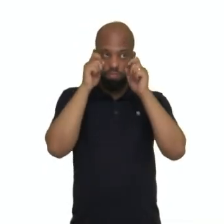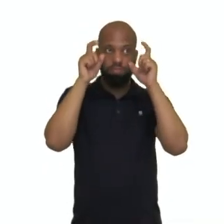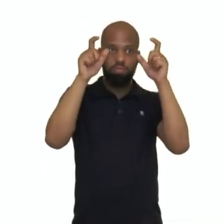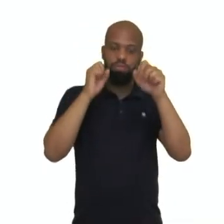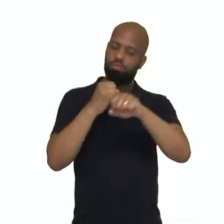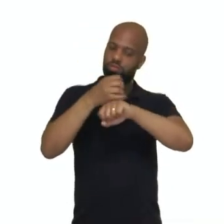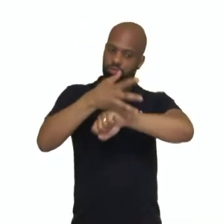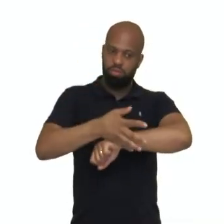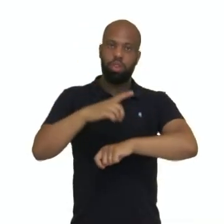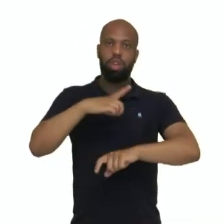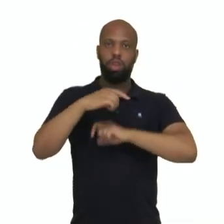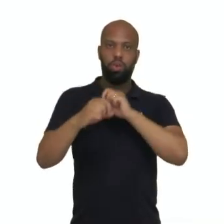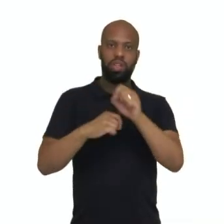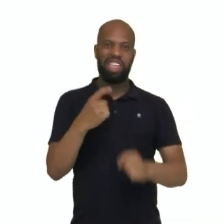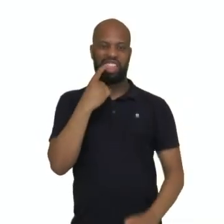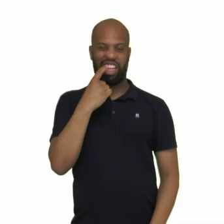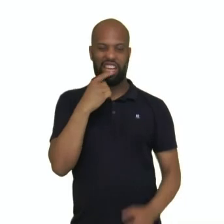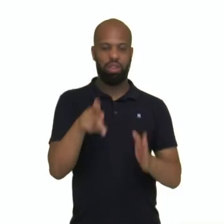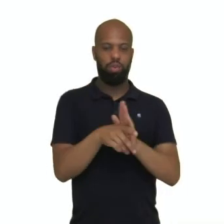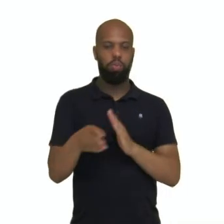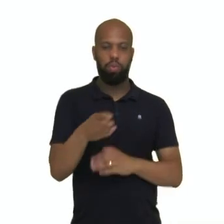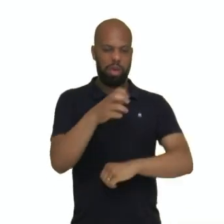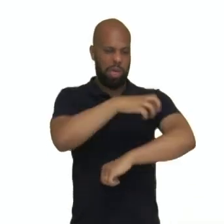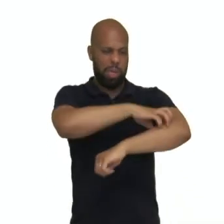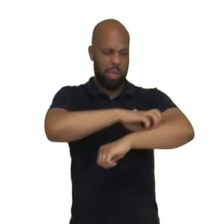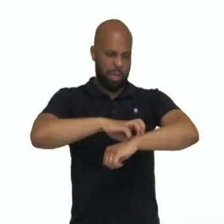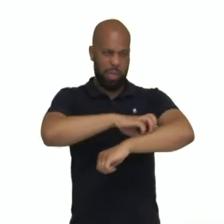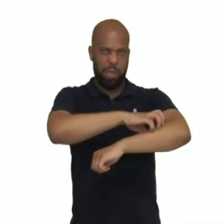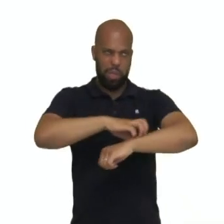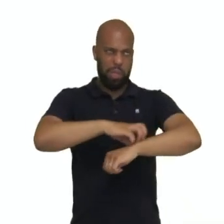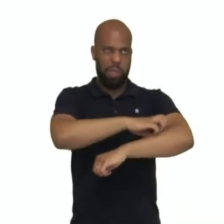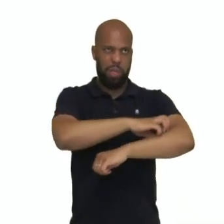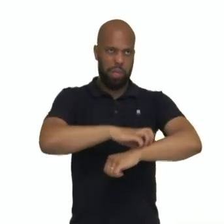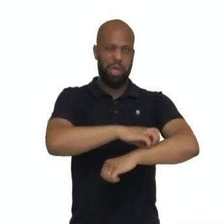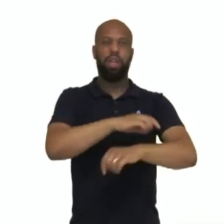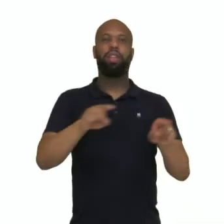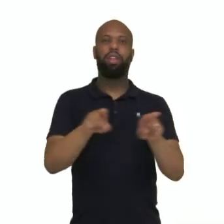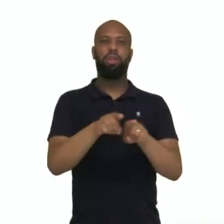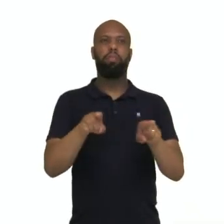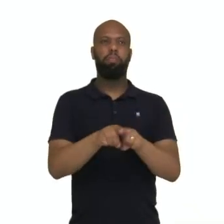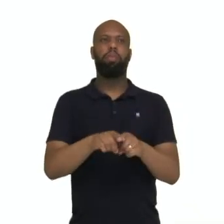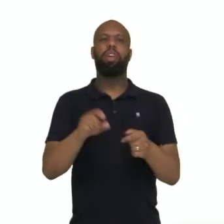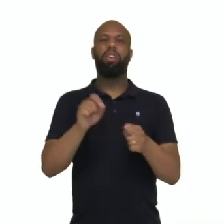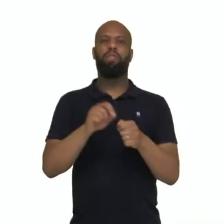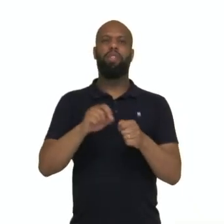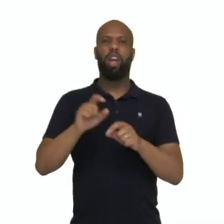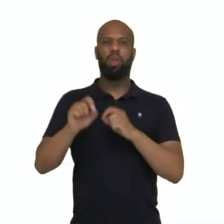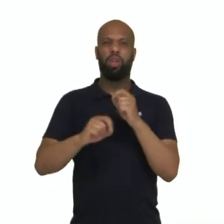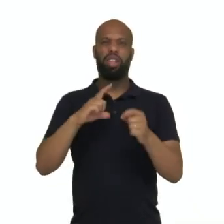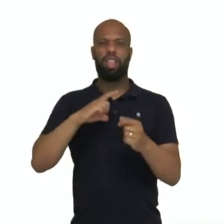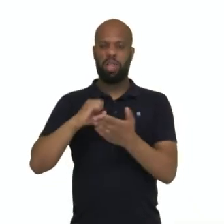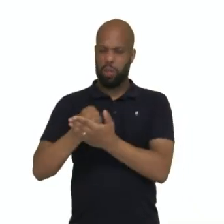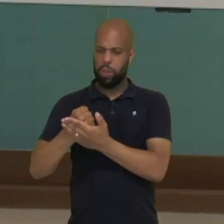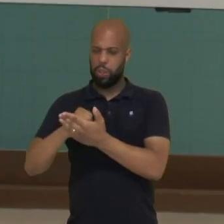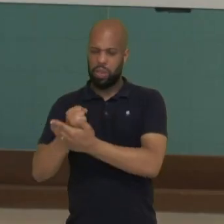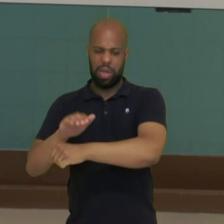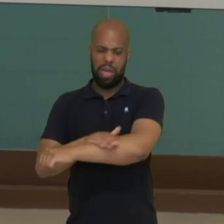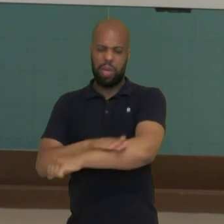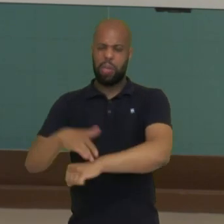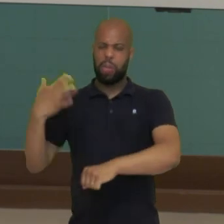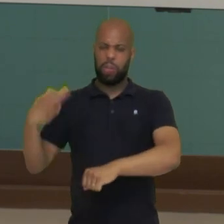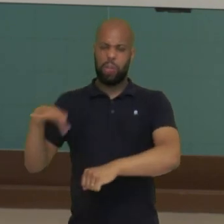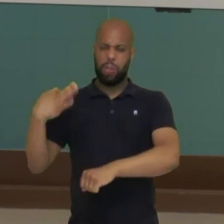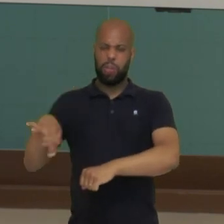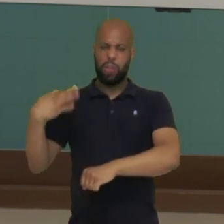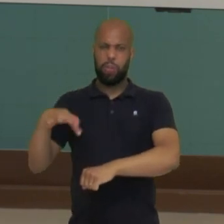com dentes de peixe, passam ervas que não deixam cicatrizar, que fazem ficar ardendo, para que eles fiquem muito preparados,